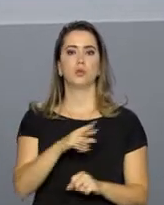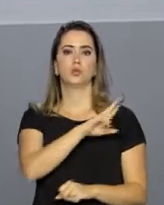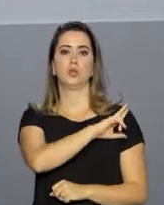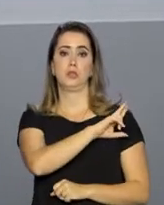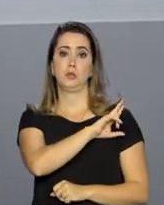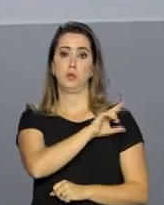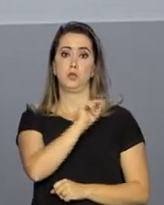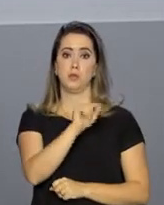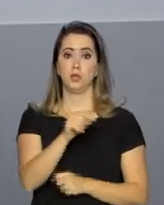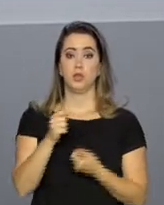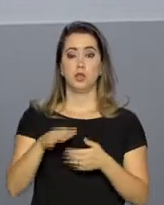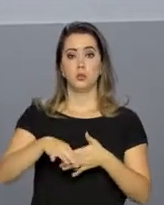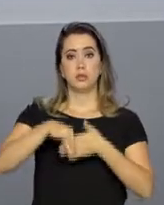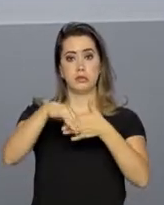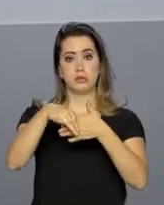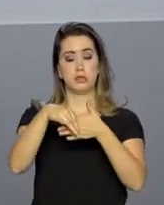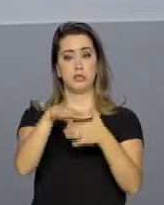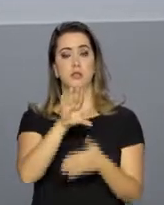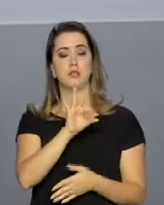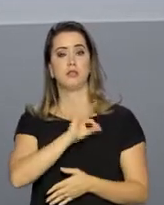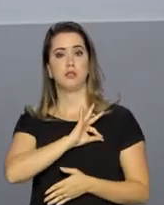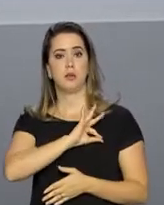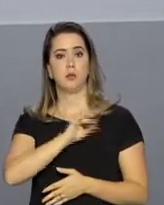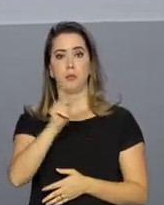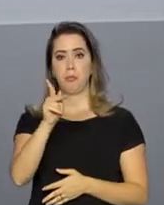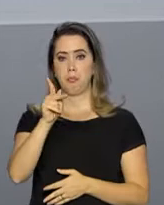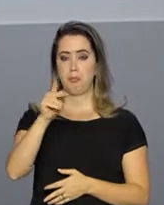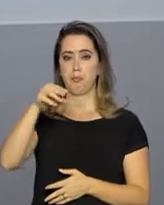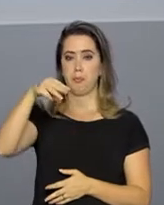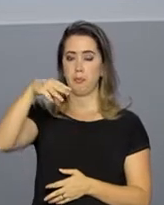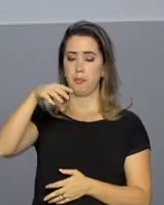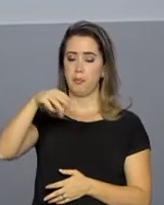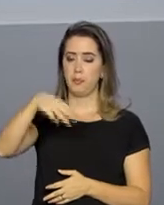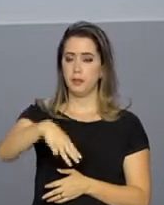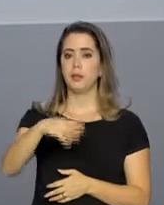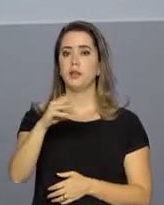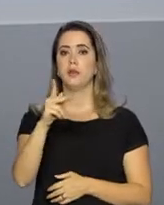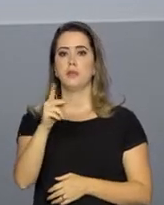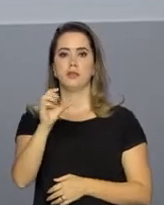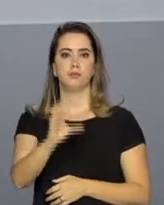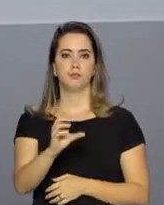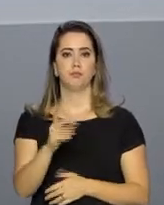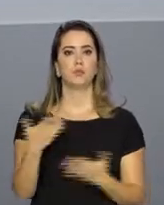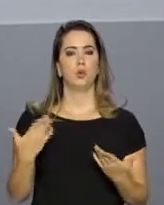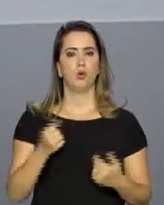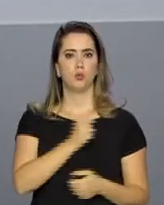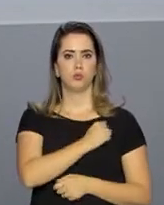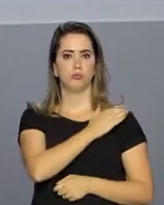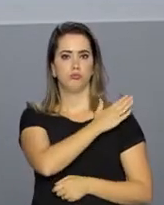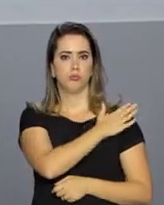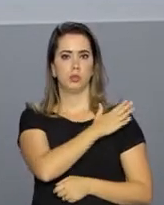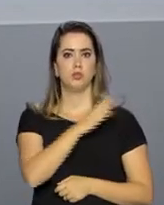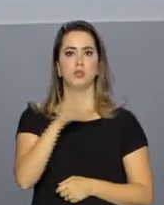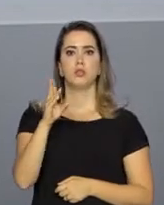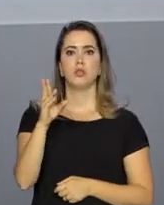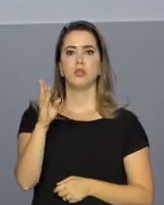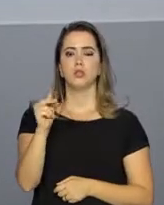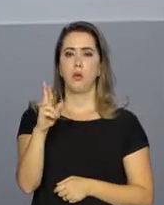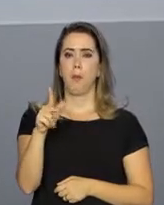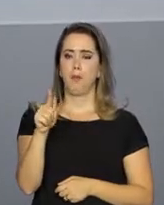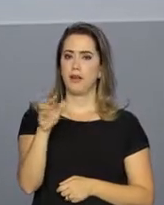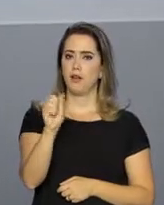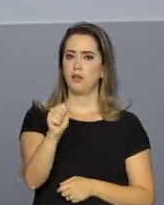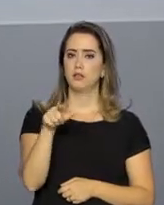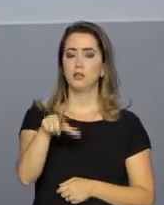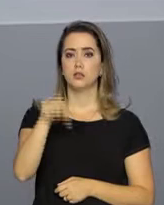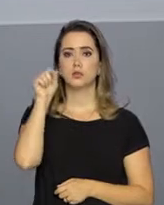responsabilidade pelo comando das polícias civil e militar no estado o general braga neto comandante militar do leste foi